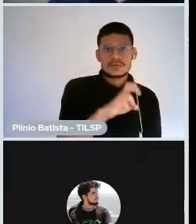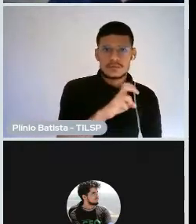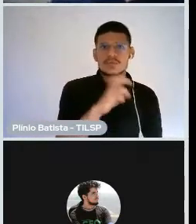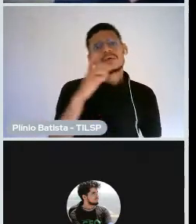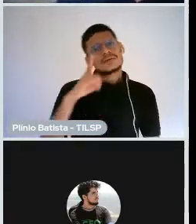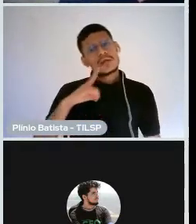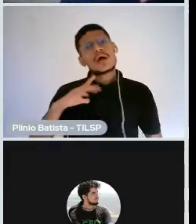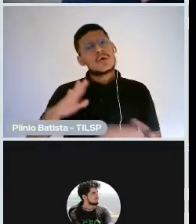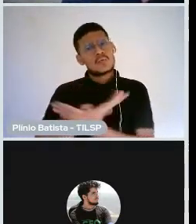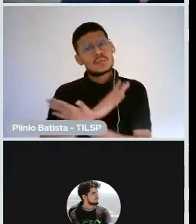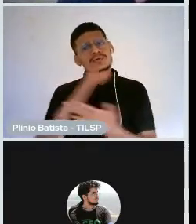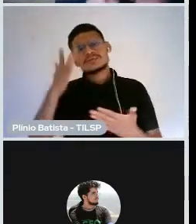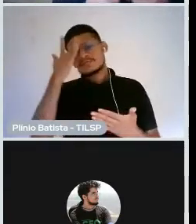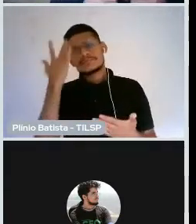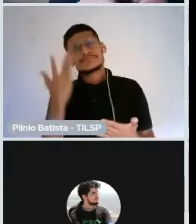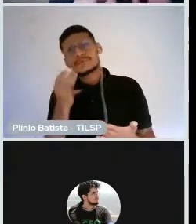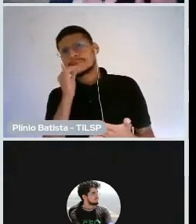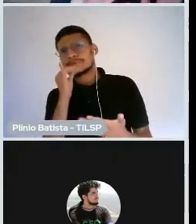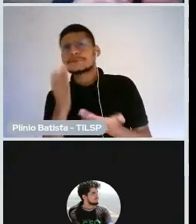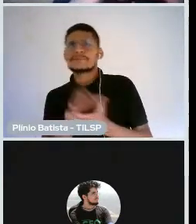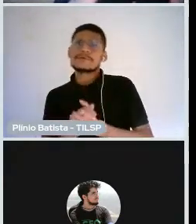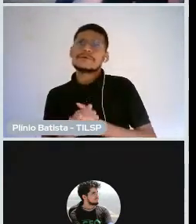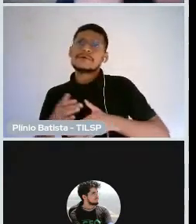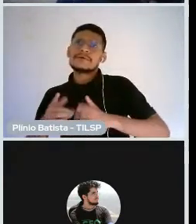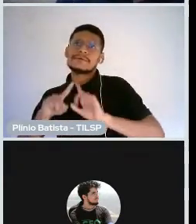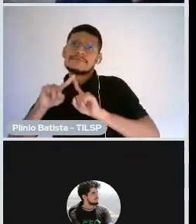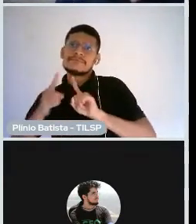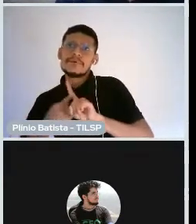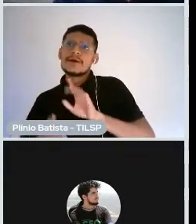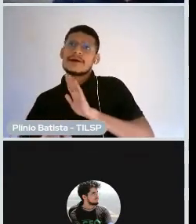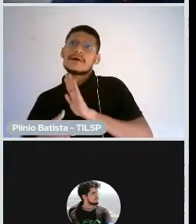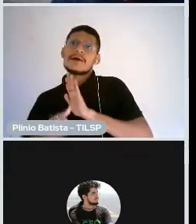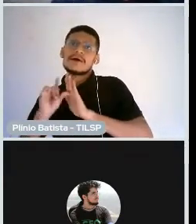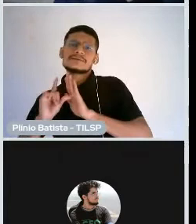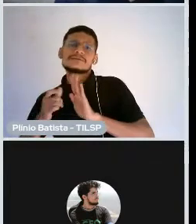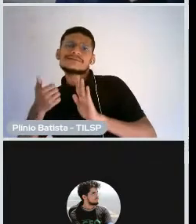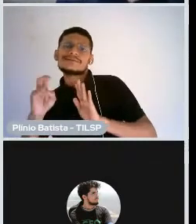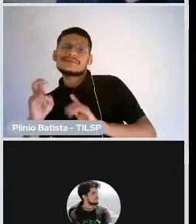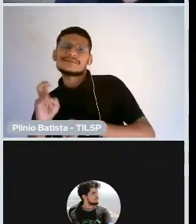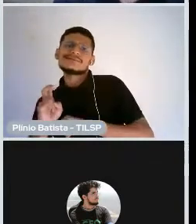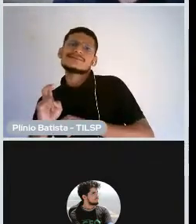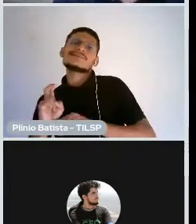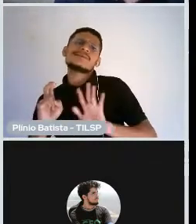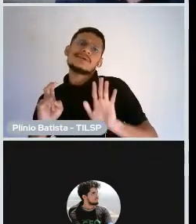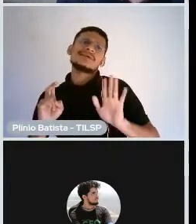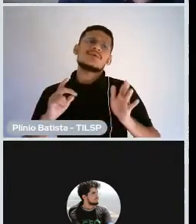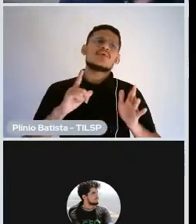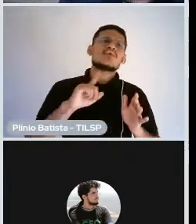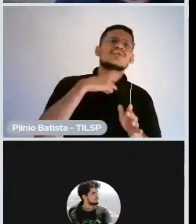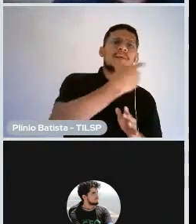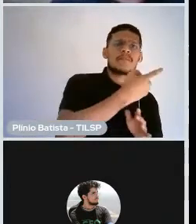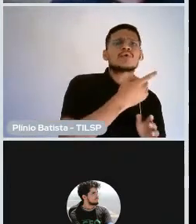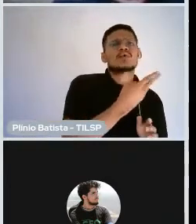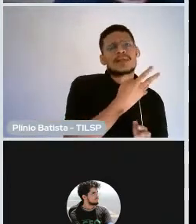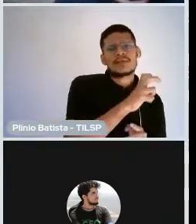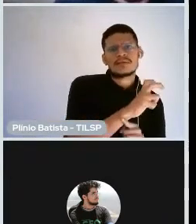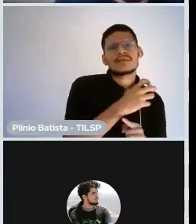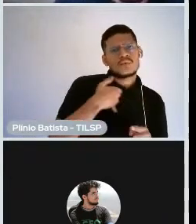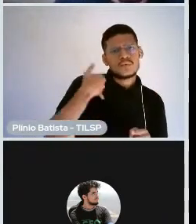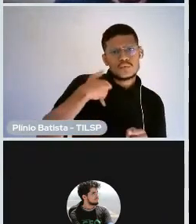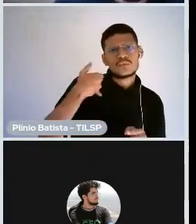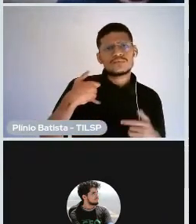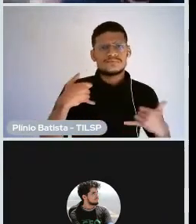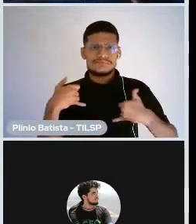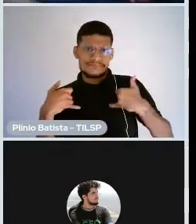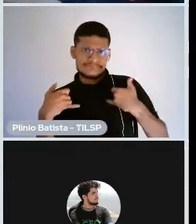de 15 e mulheres que engravidam com 45? Sim, mas por convenção é de 15 a 45. E a gente entra na expectativa